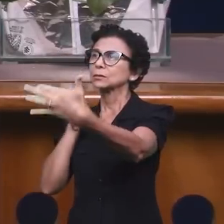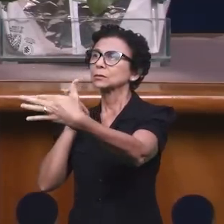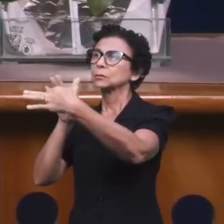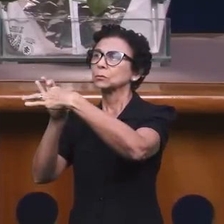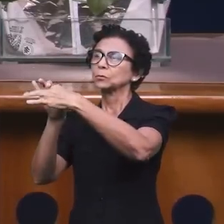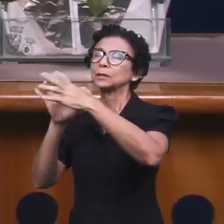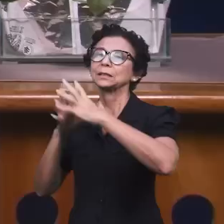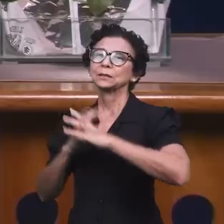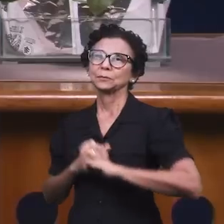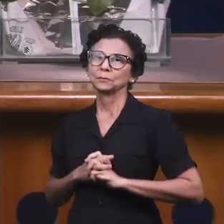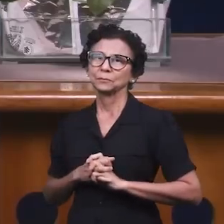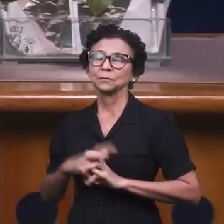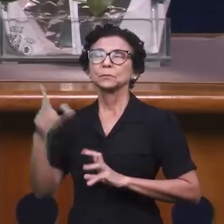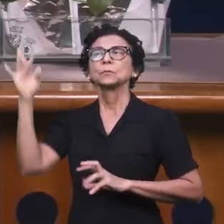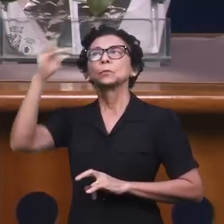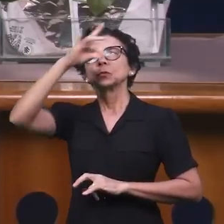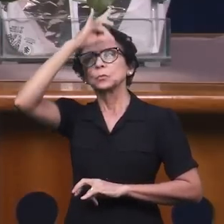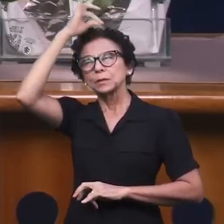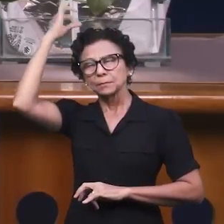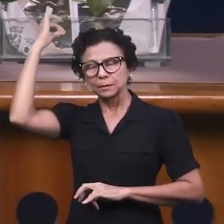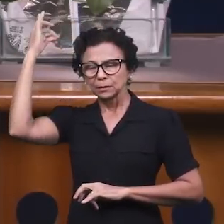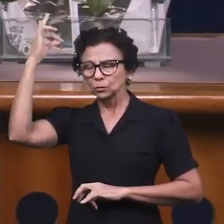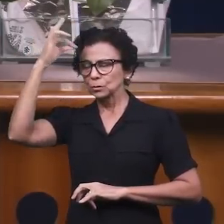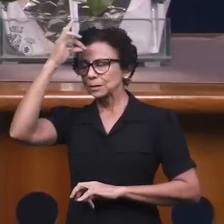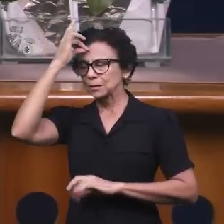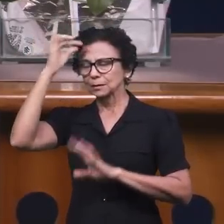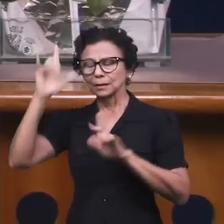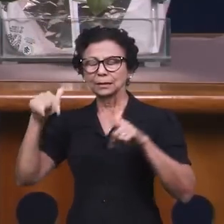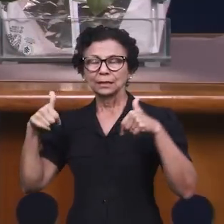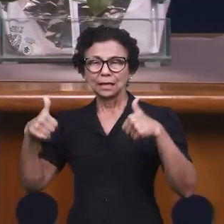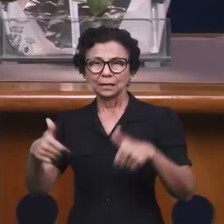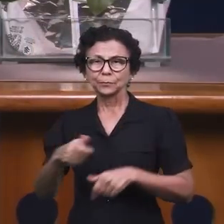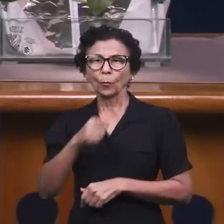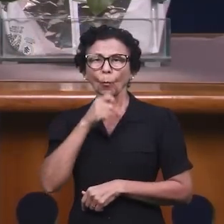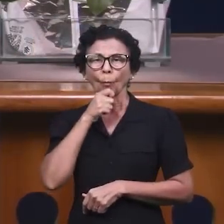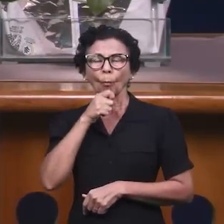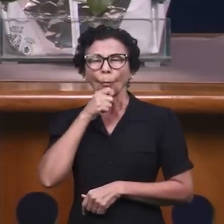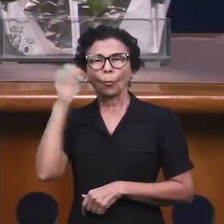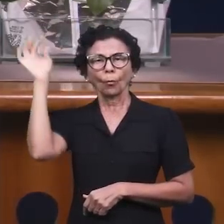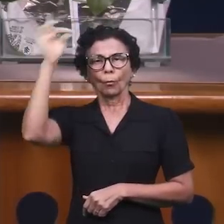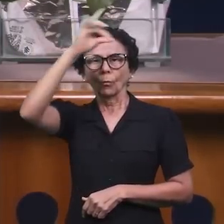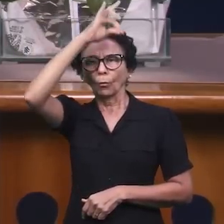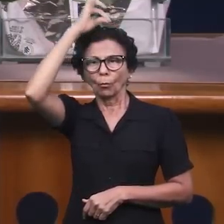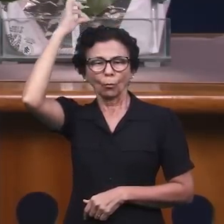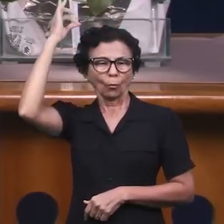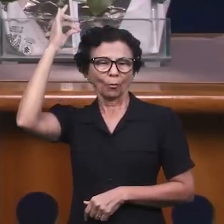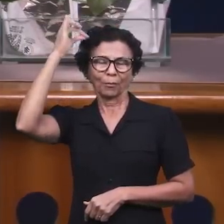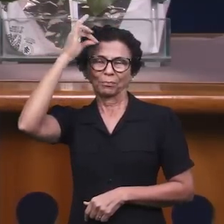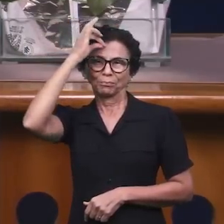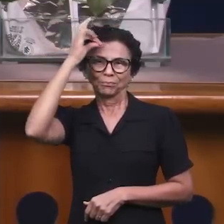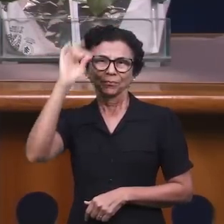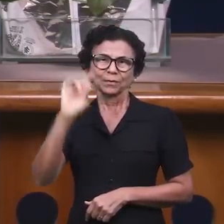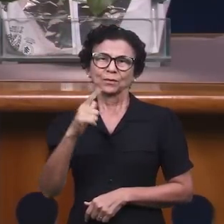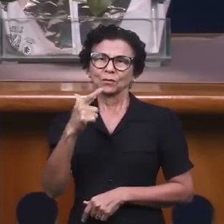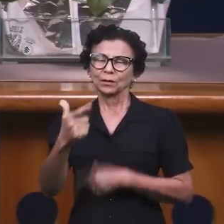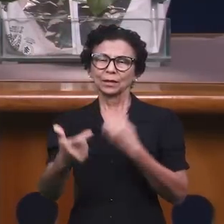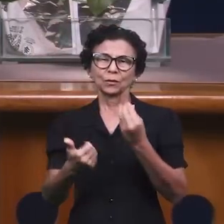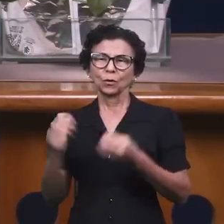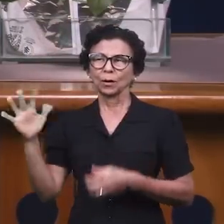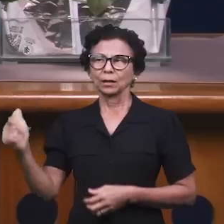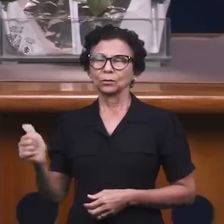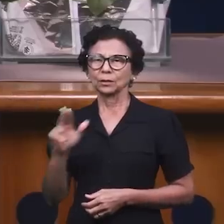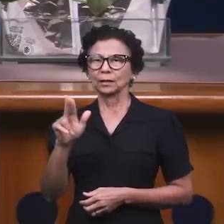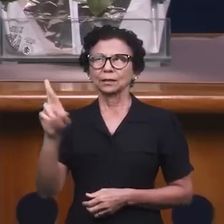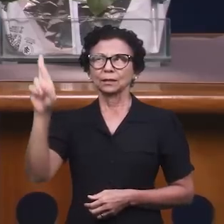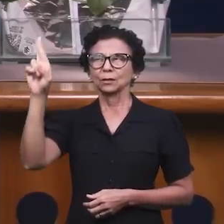chama o Espírito Santo. Sem o Espírito Santo, não há como nós prestarmos adoração ao nome do